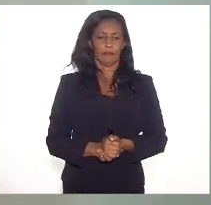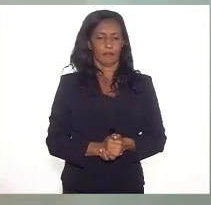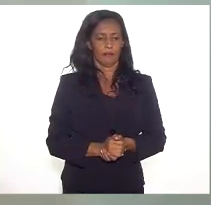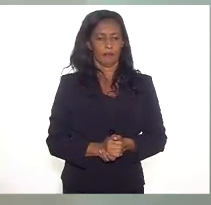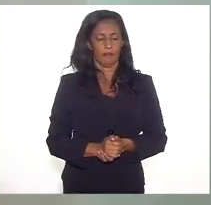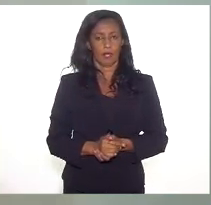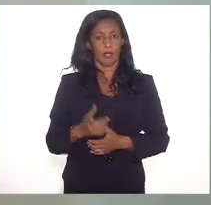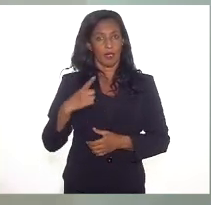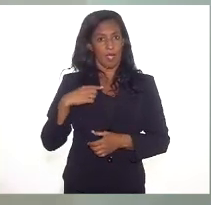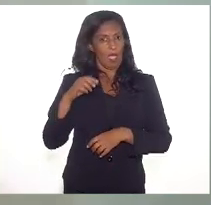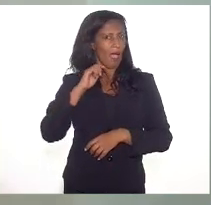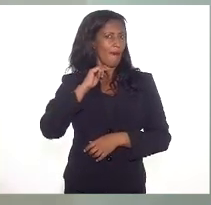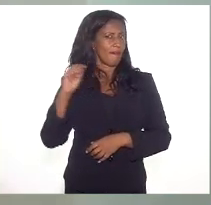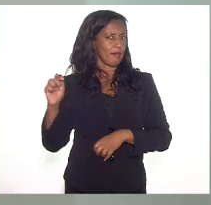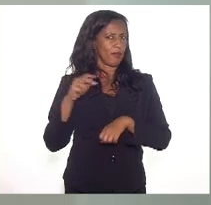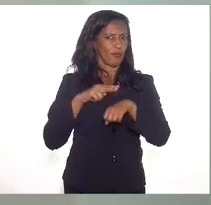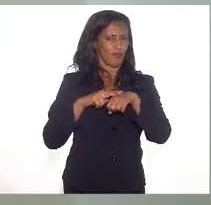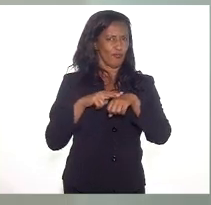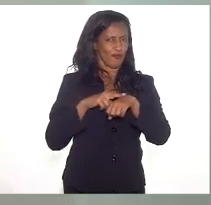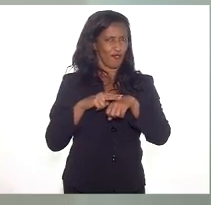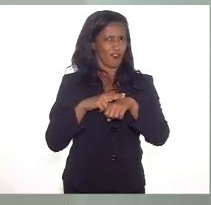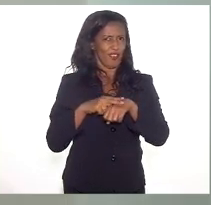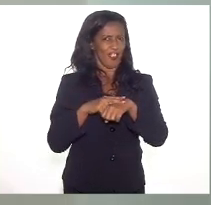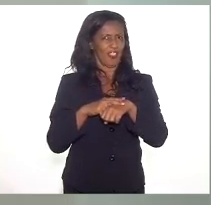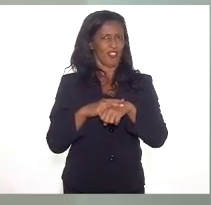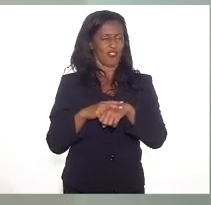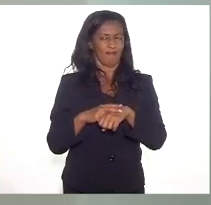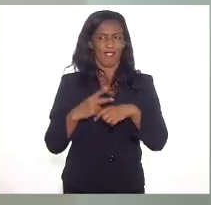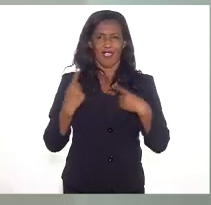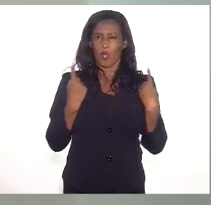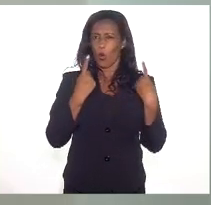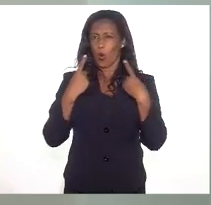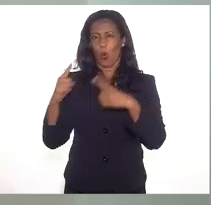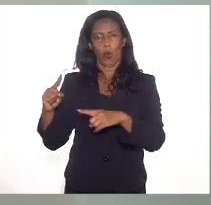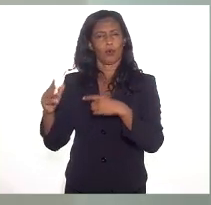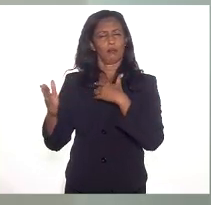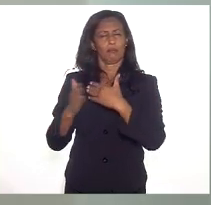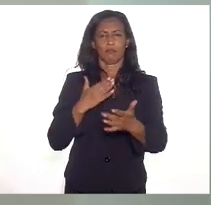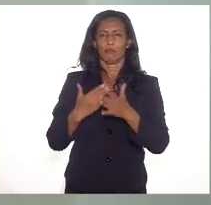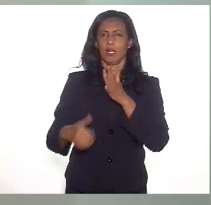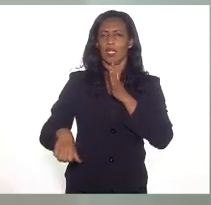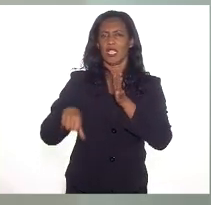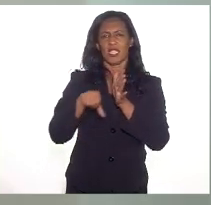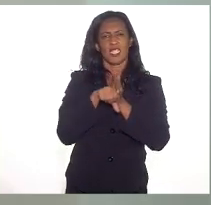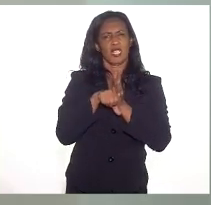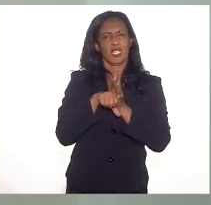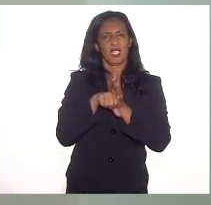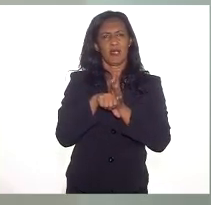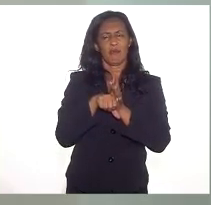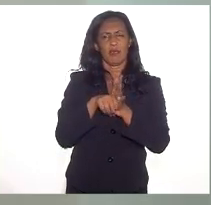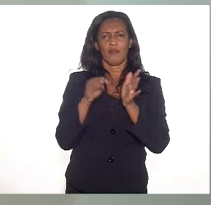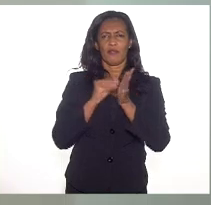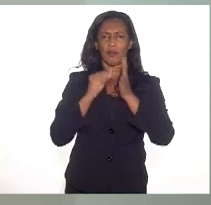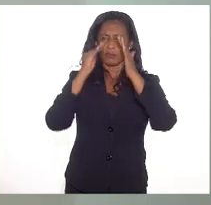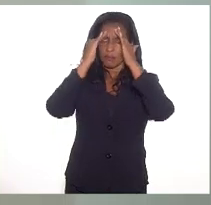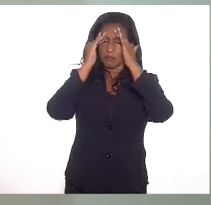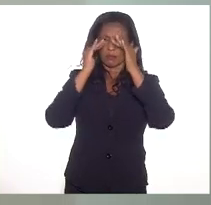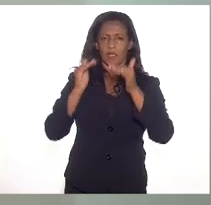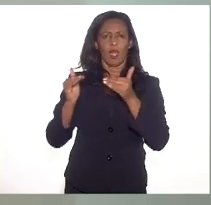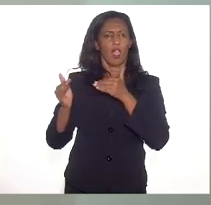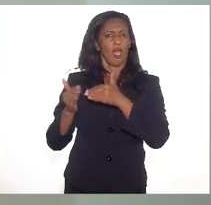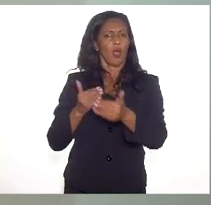Instituir o Abril Verde é combater todo e qualquer tipo de crime, intolerância e desrespeito a